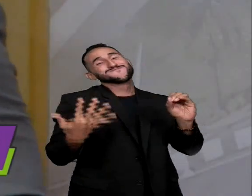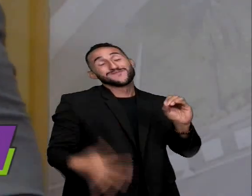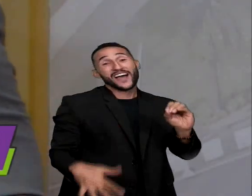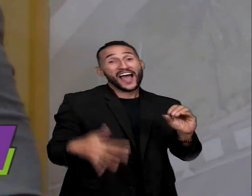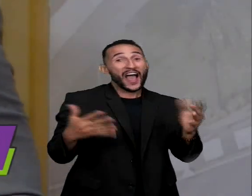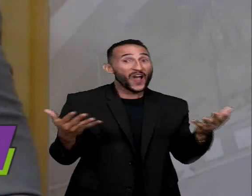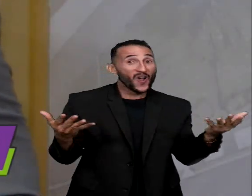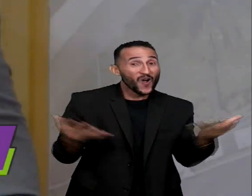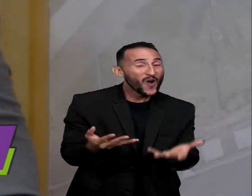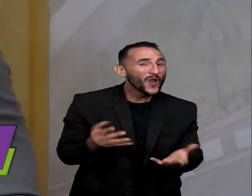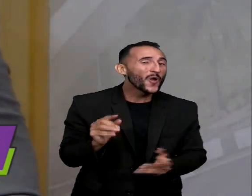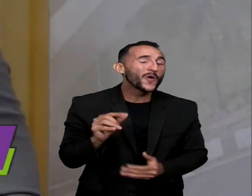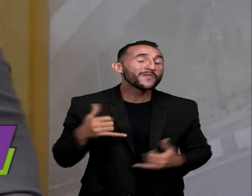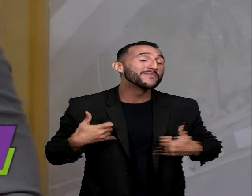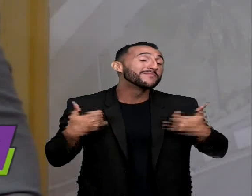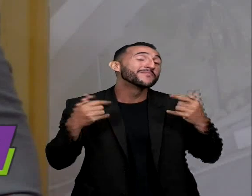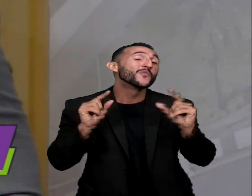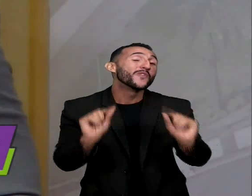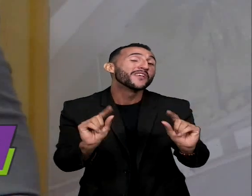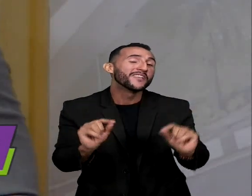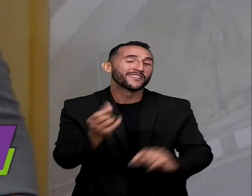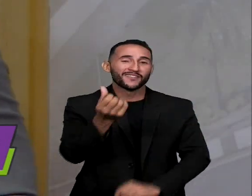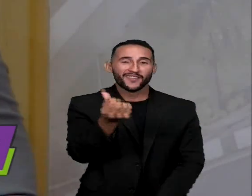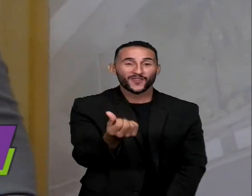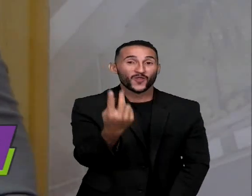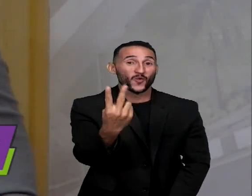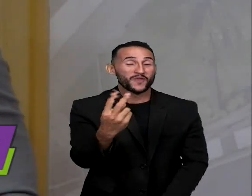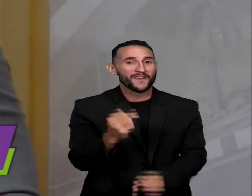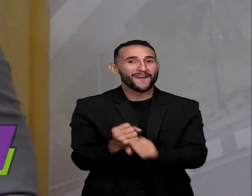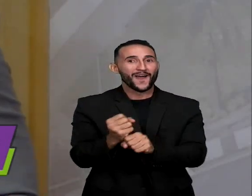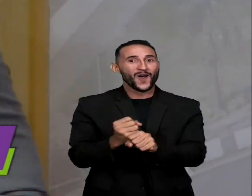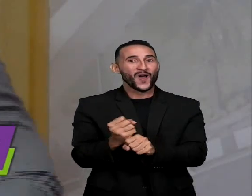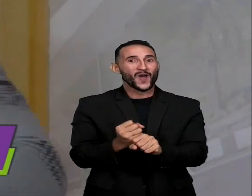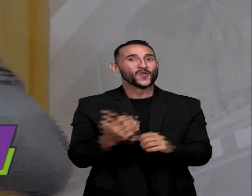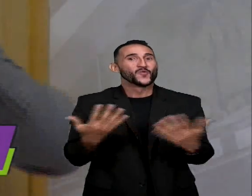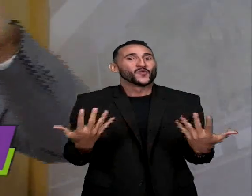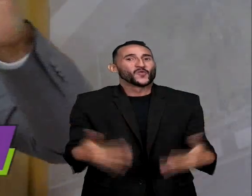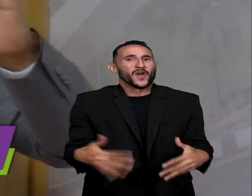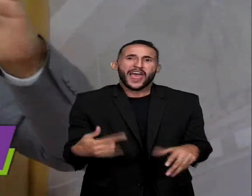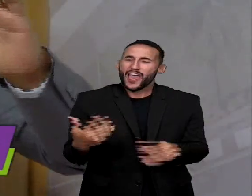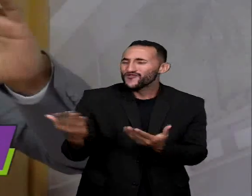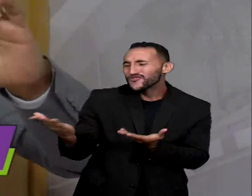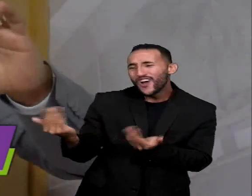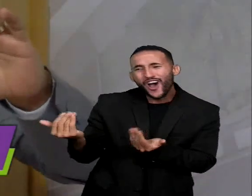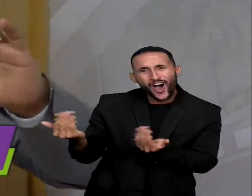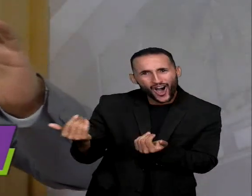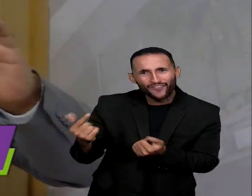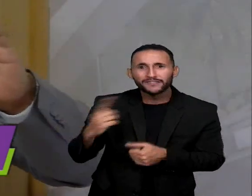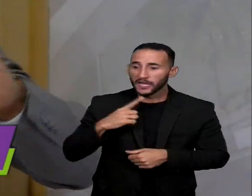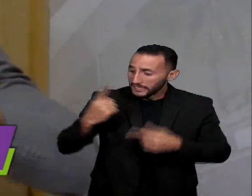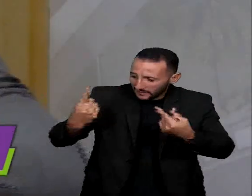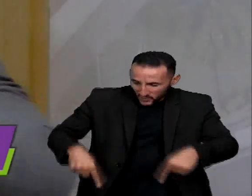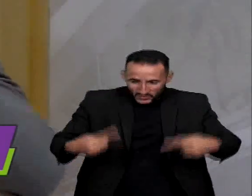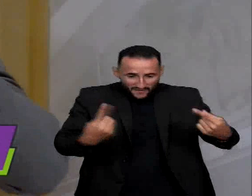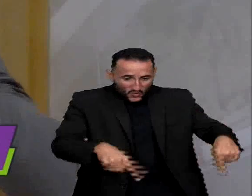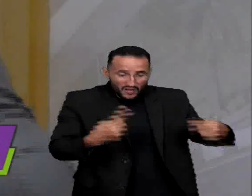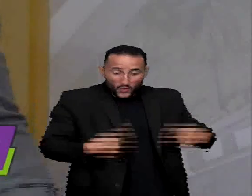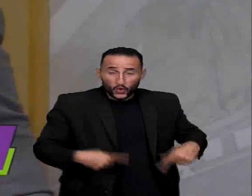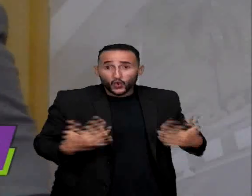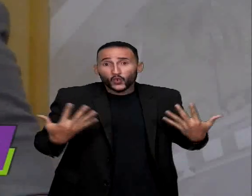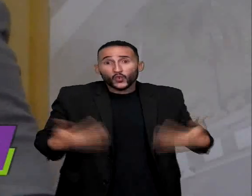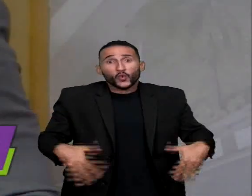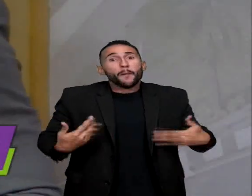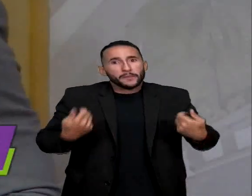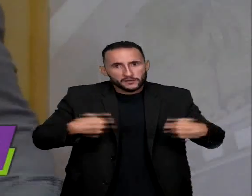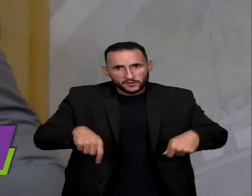62 anos dessa jovem cidade que tem muitos desafios ainda para serem esperados mas que graças a